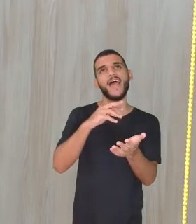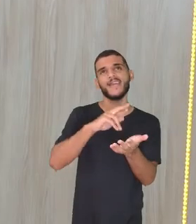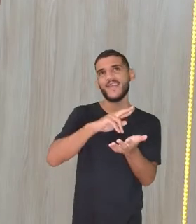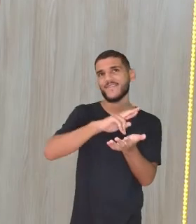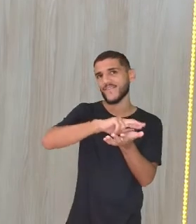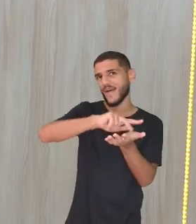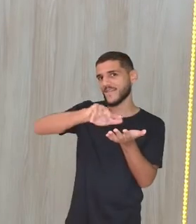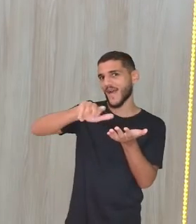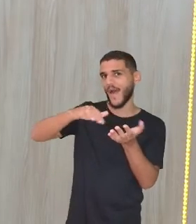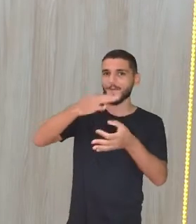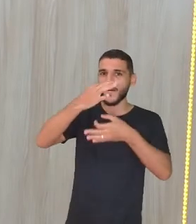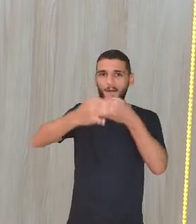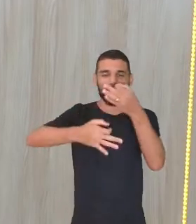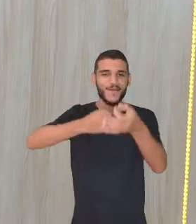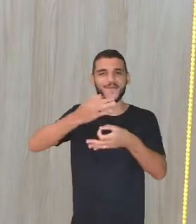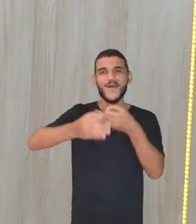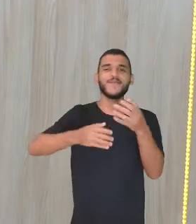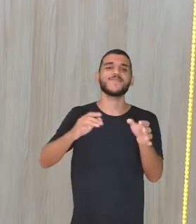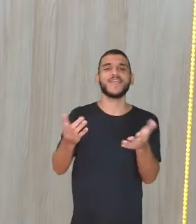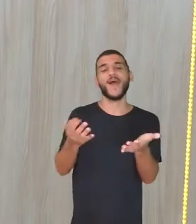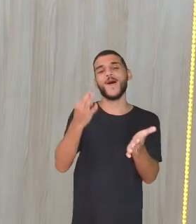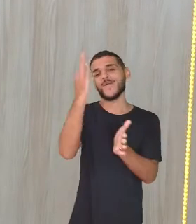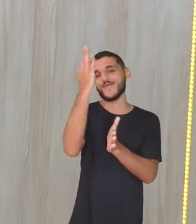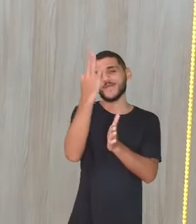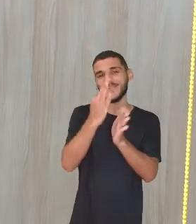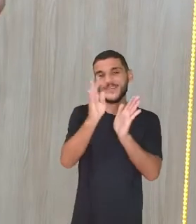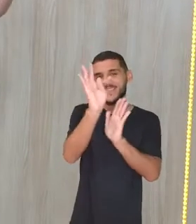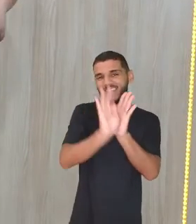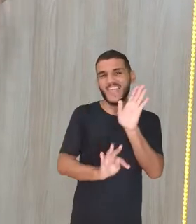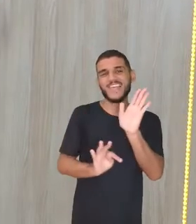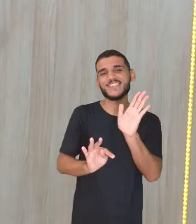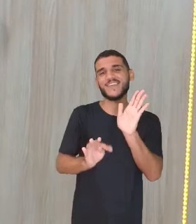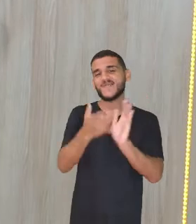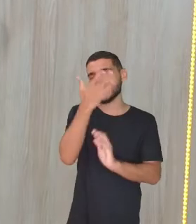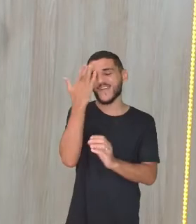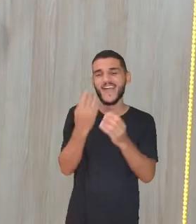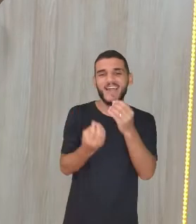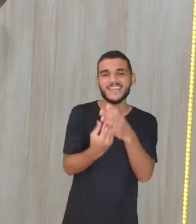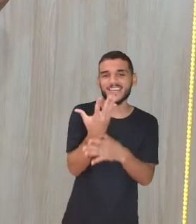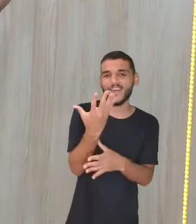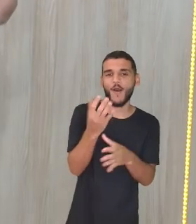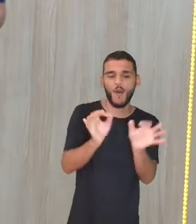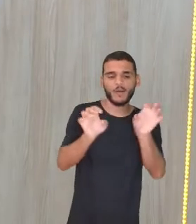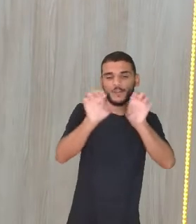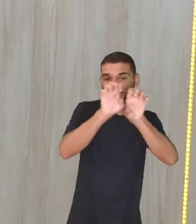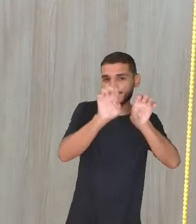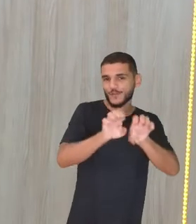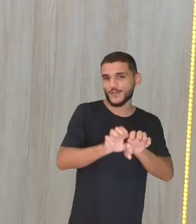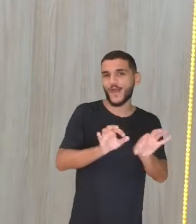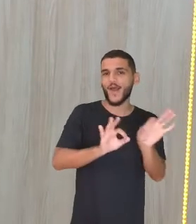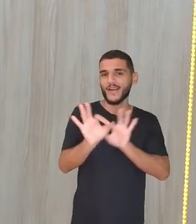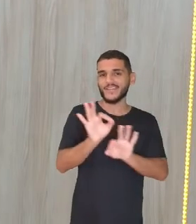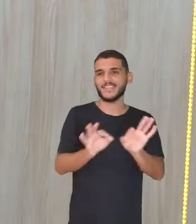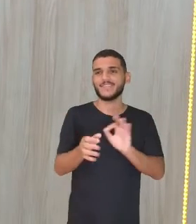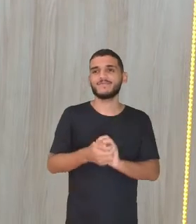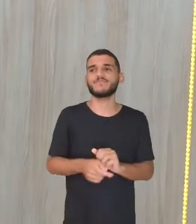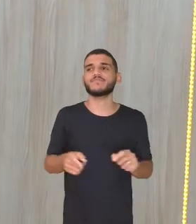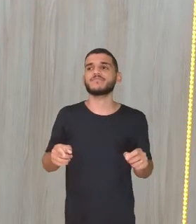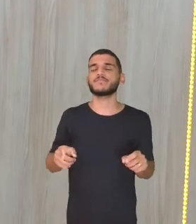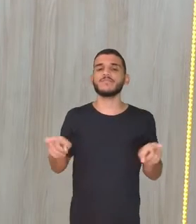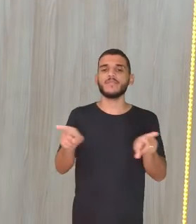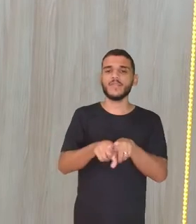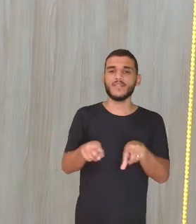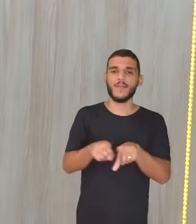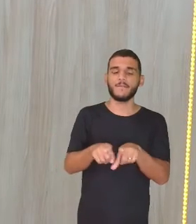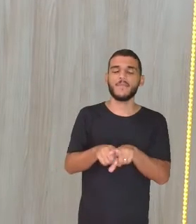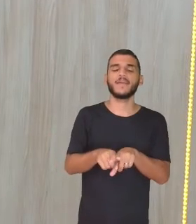vai amadurecendo, pessoal, né? Claro. Então, quem nunca, né? Quem nunca? Então, argumento